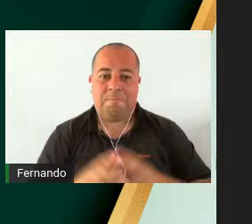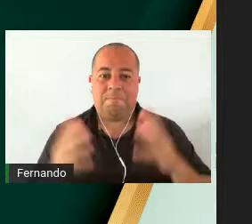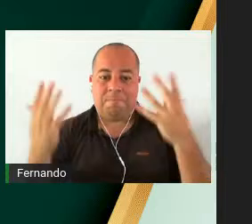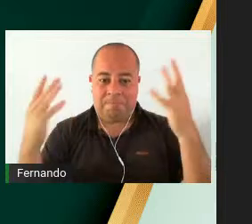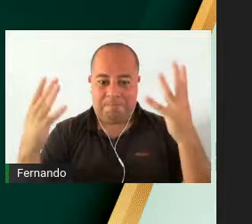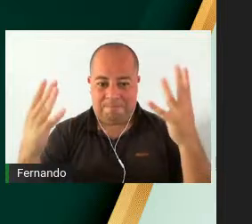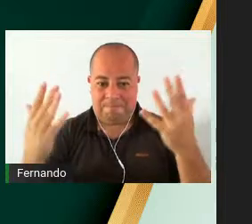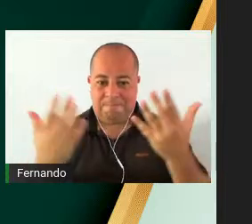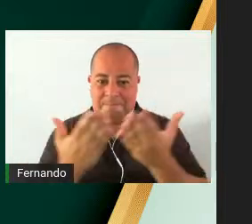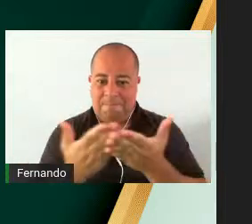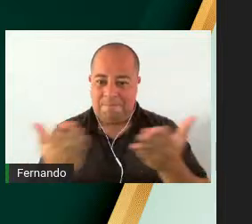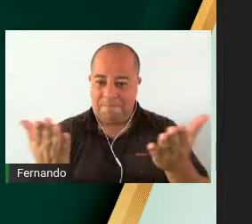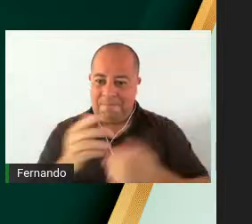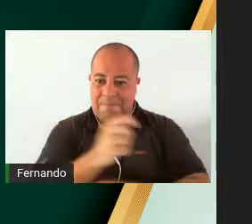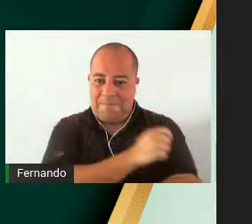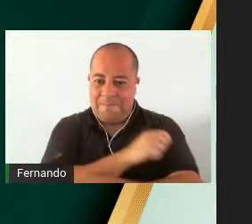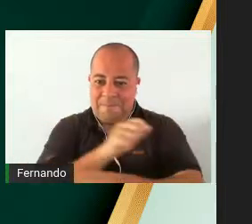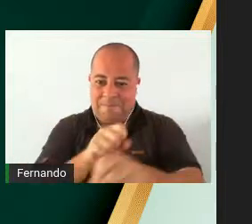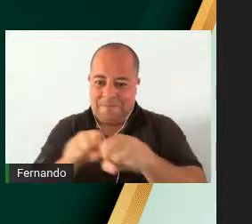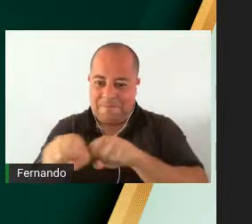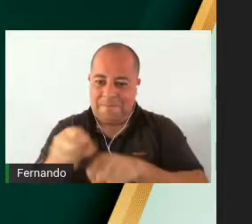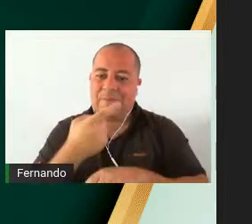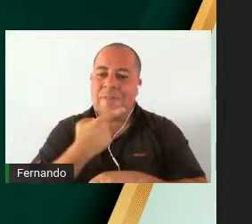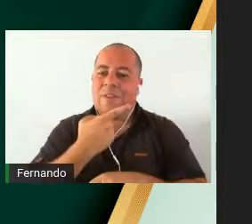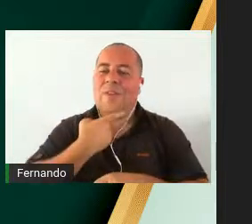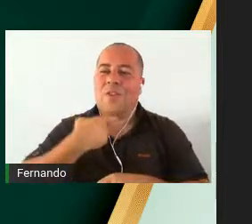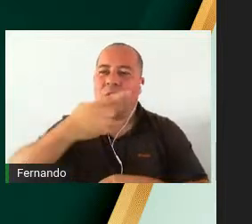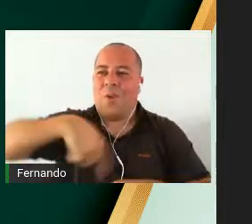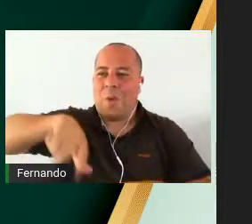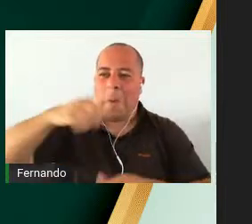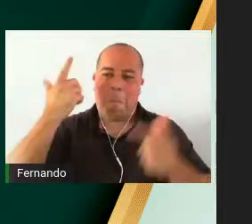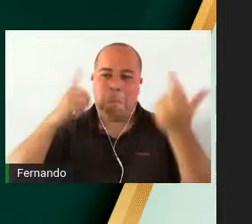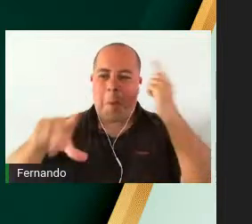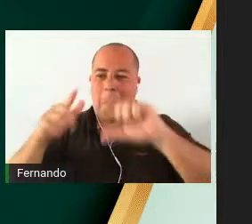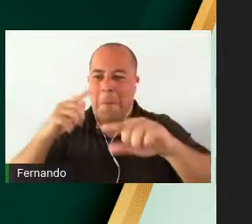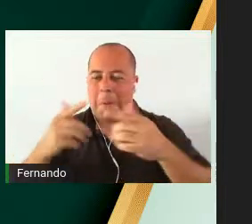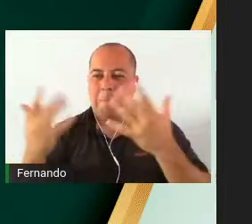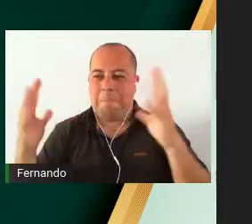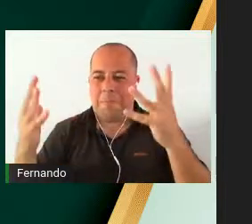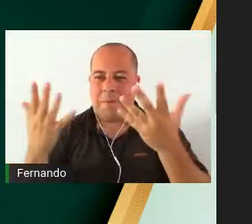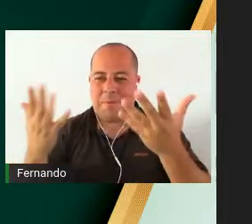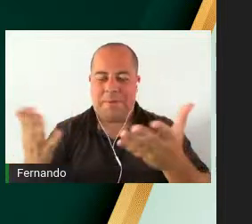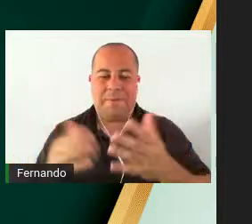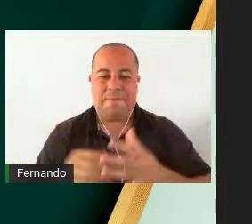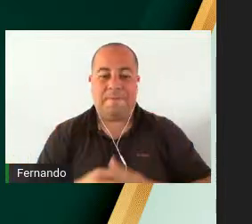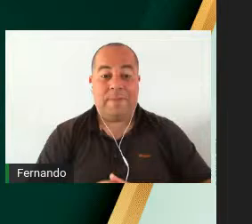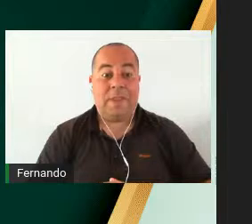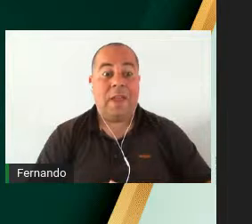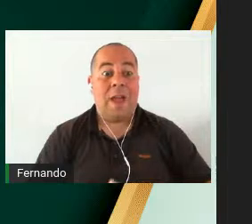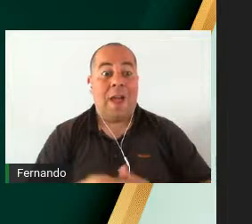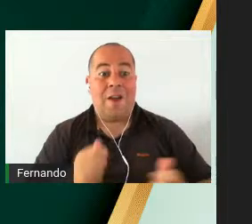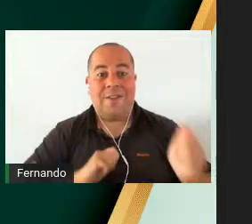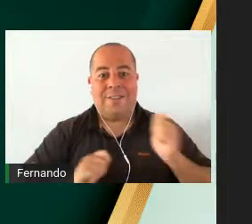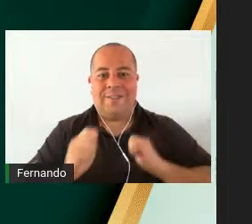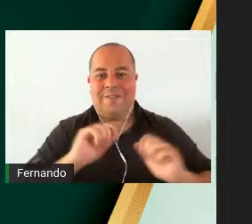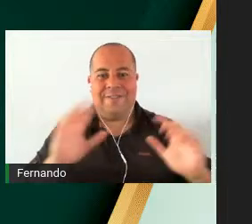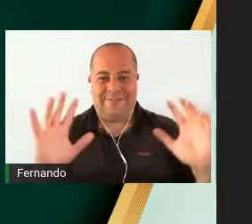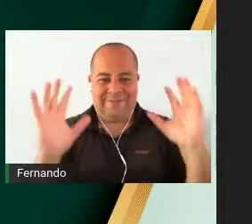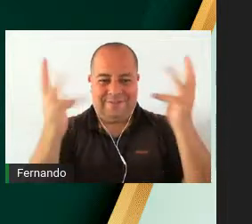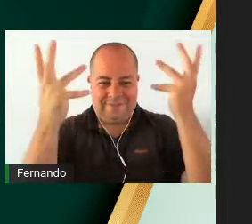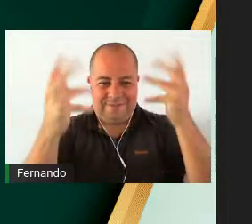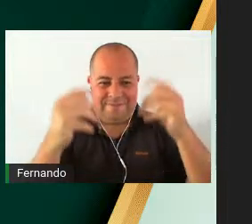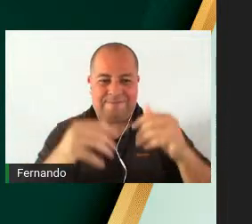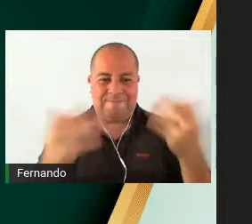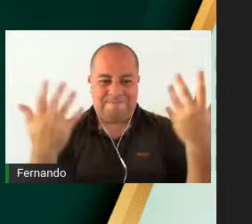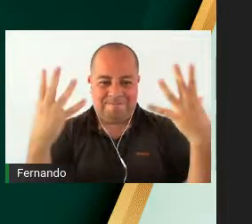os recém-graduados, desejando muito sucesso a todos. Vamos, então, à tão aguardada comemoração.